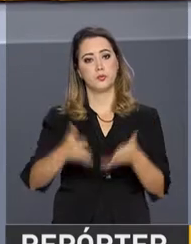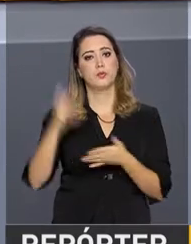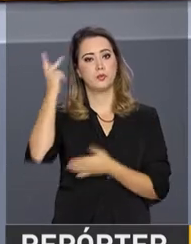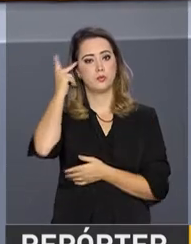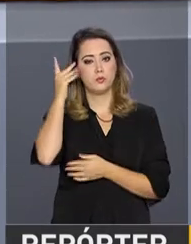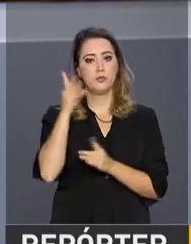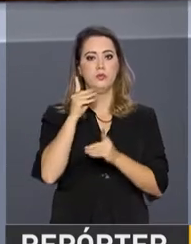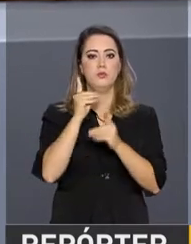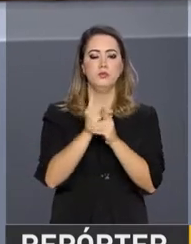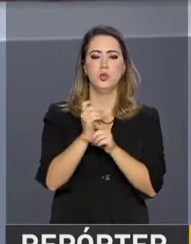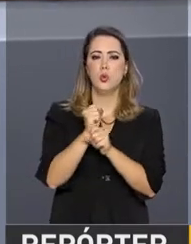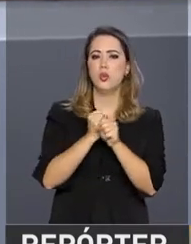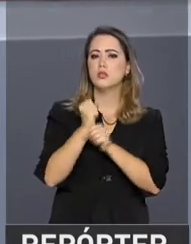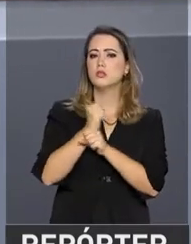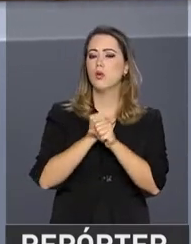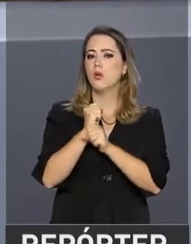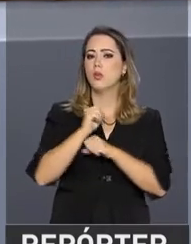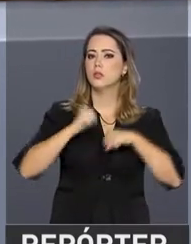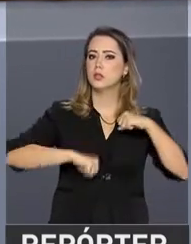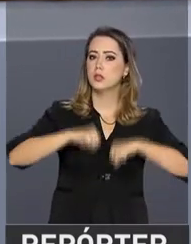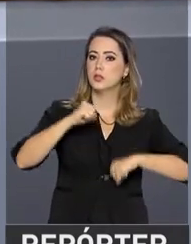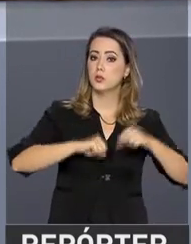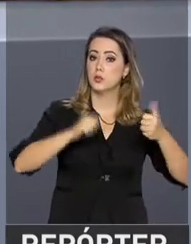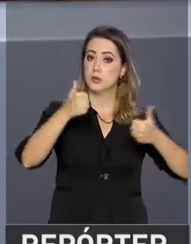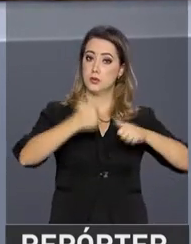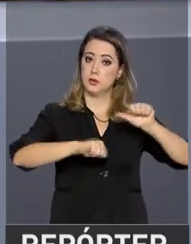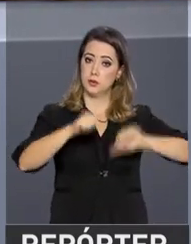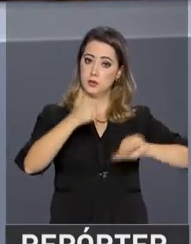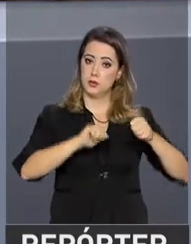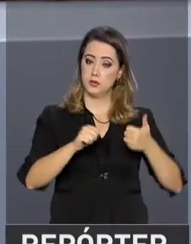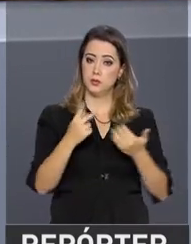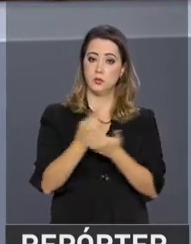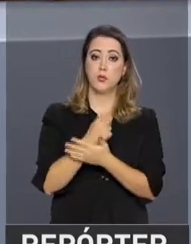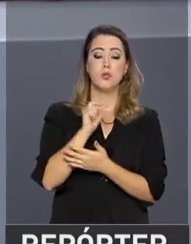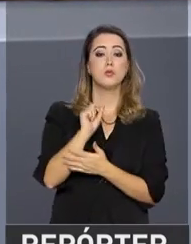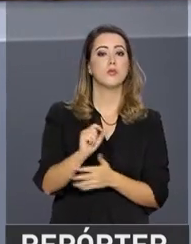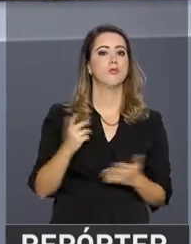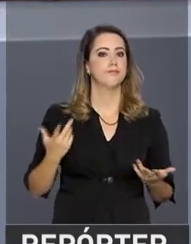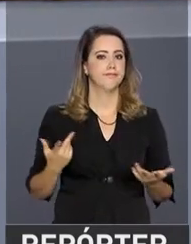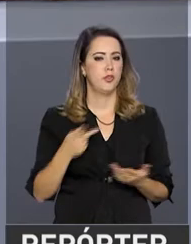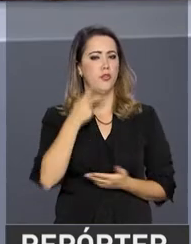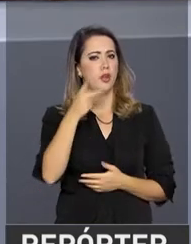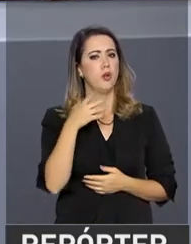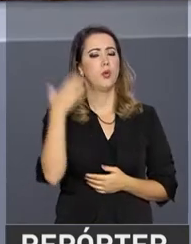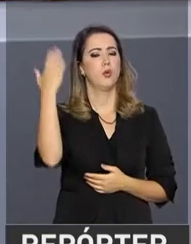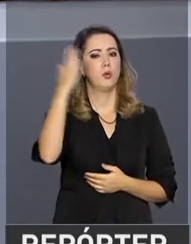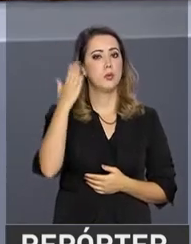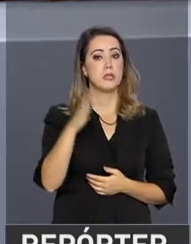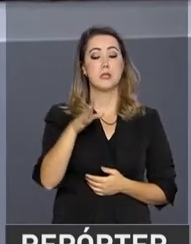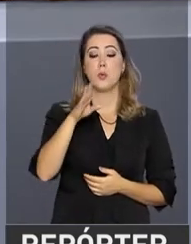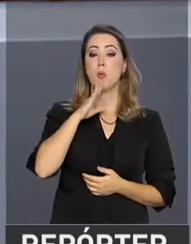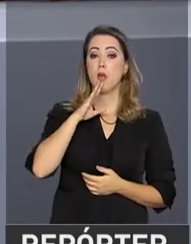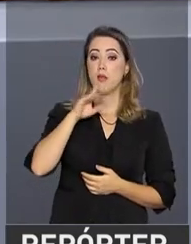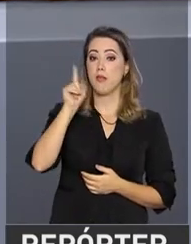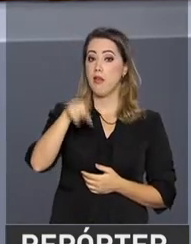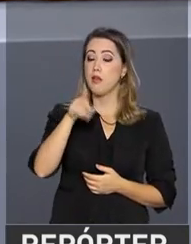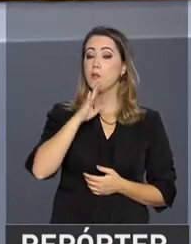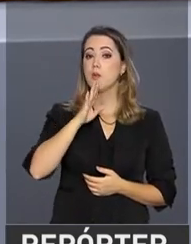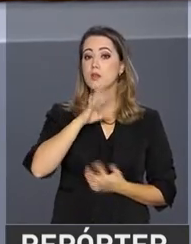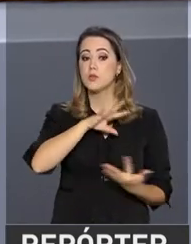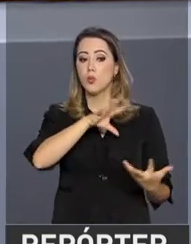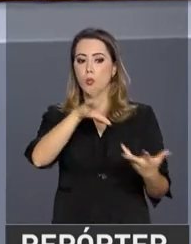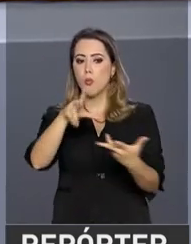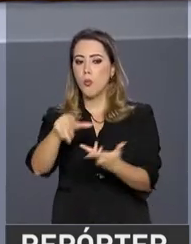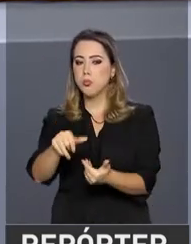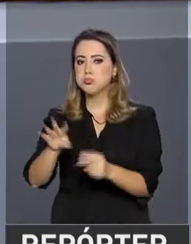são paulo do encontro anual da indústria química durante o evento o presidente destacou que o brasil tem reconhecimento mundial no setor responsável